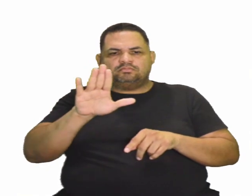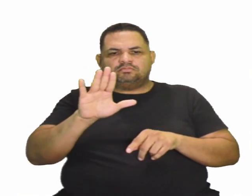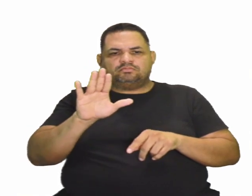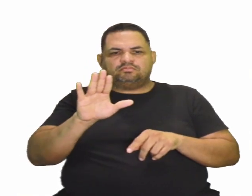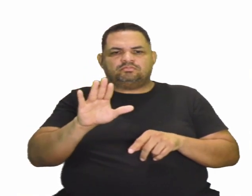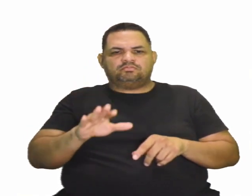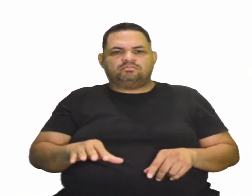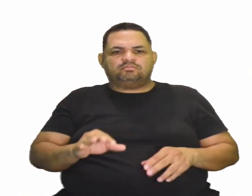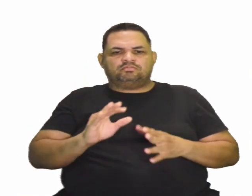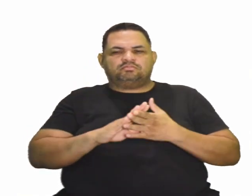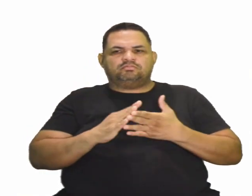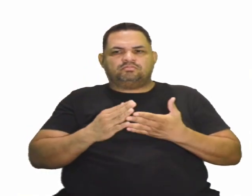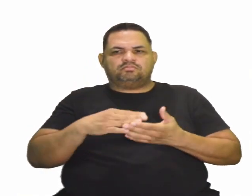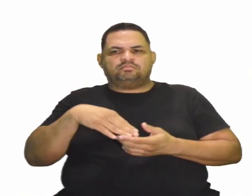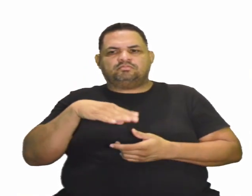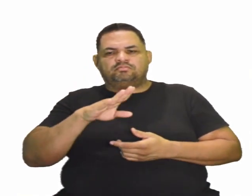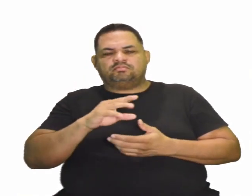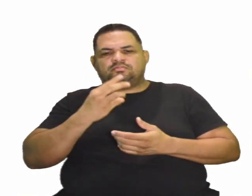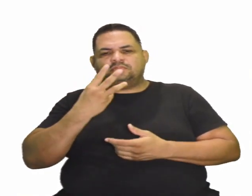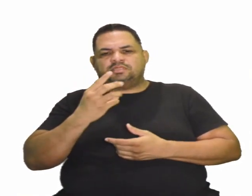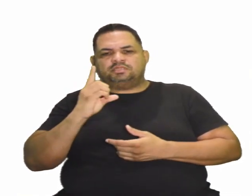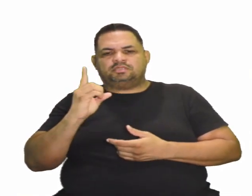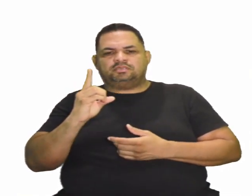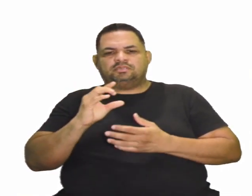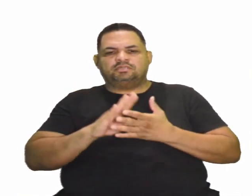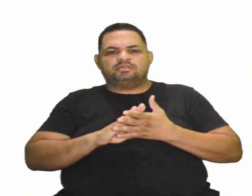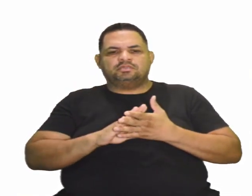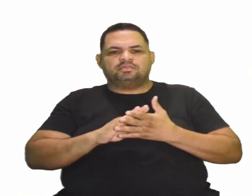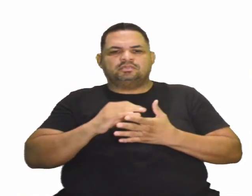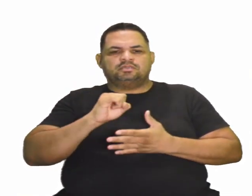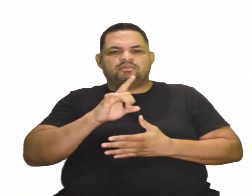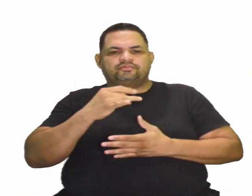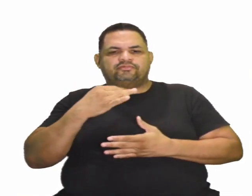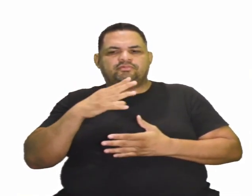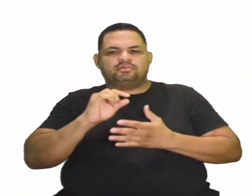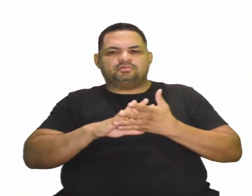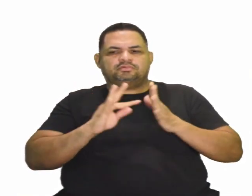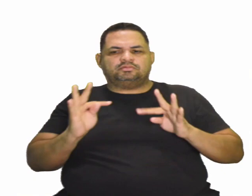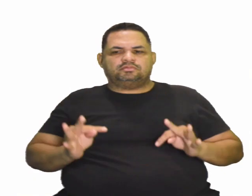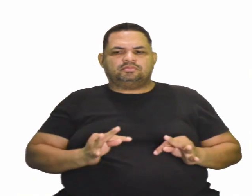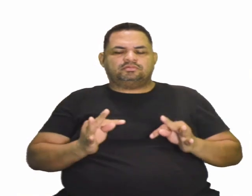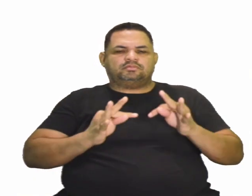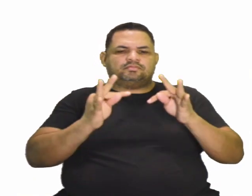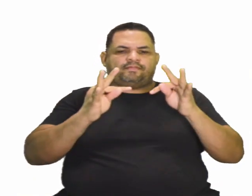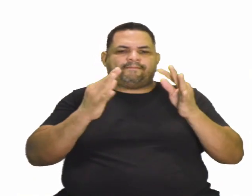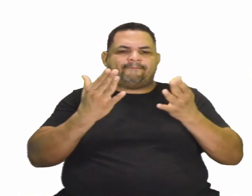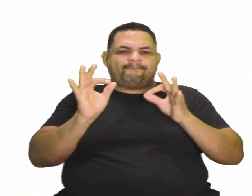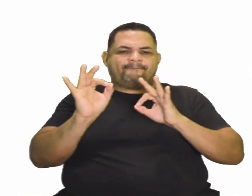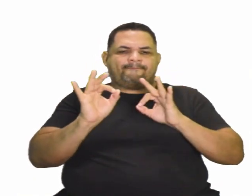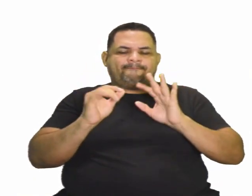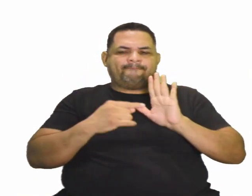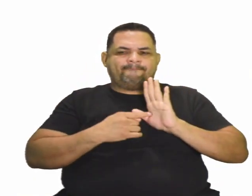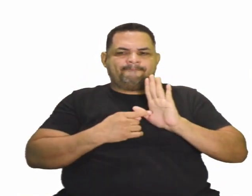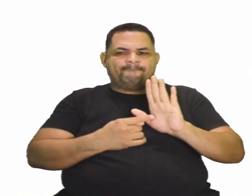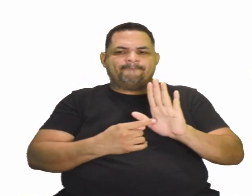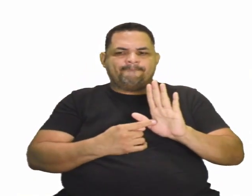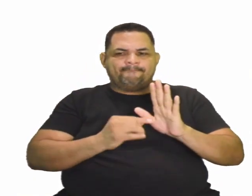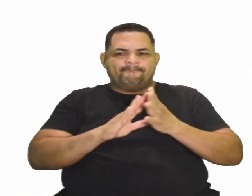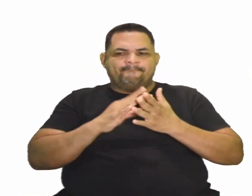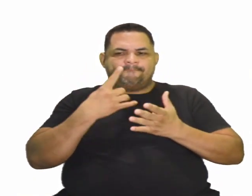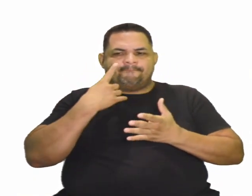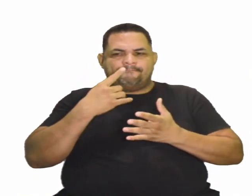imagem bilateral em 3D. O esfumato, que é aquela técnica de dar ali noção